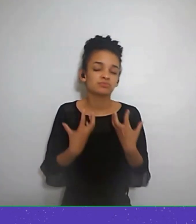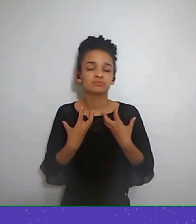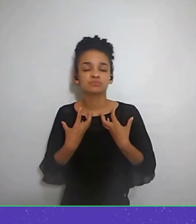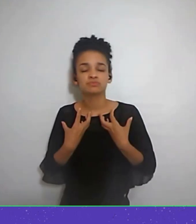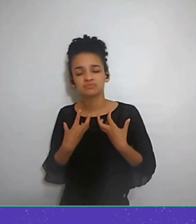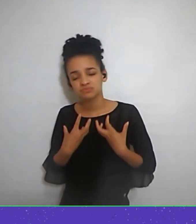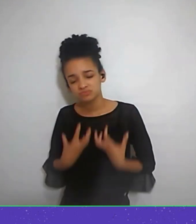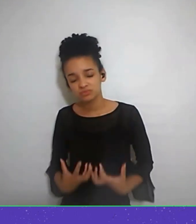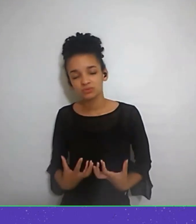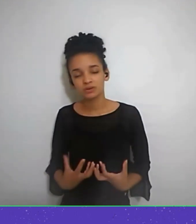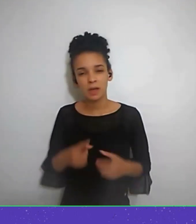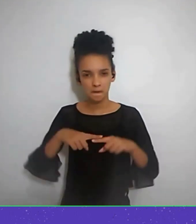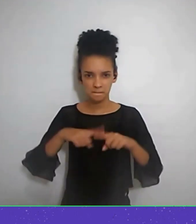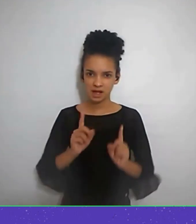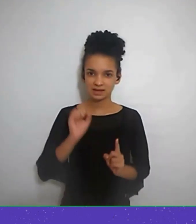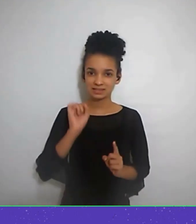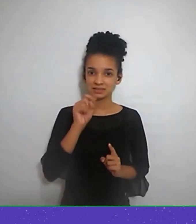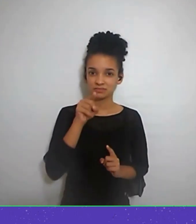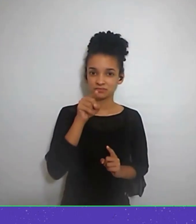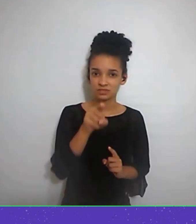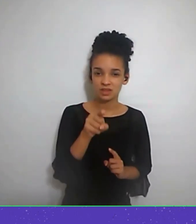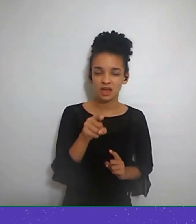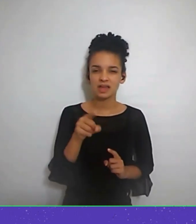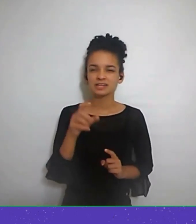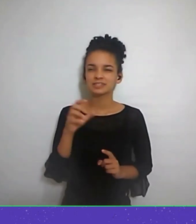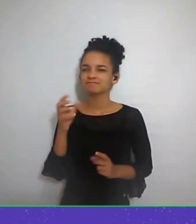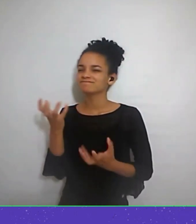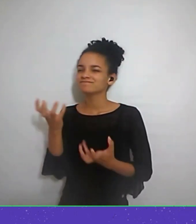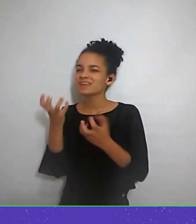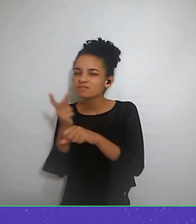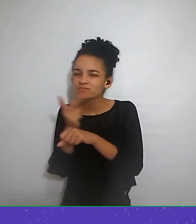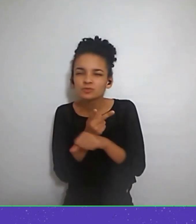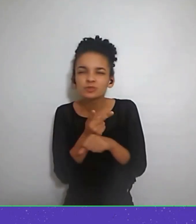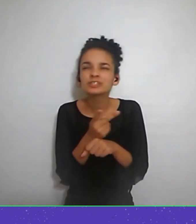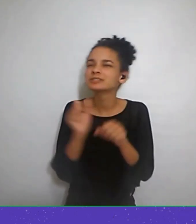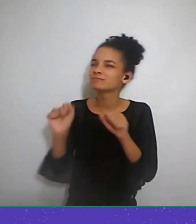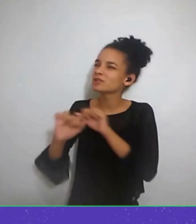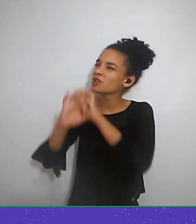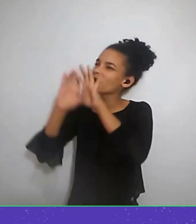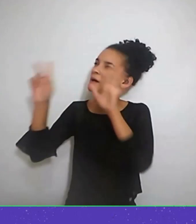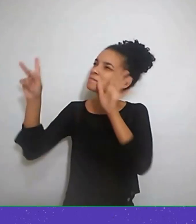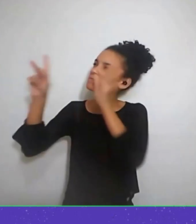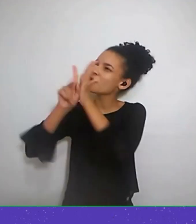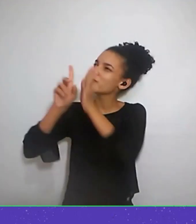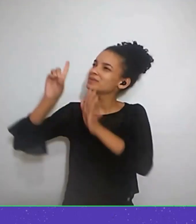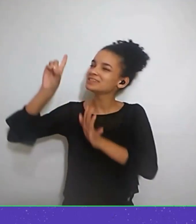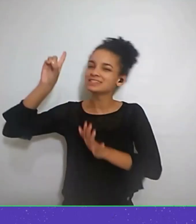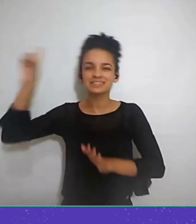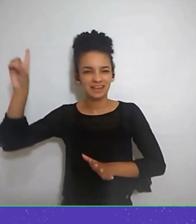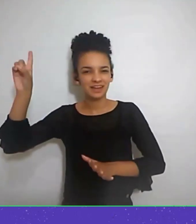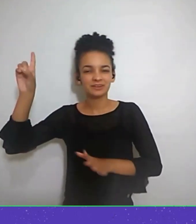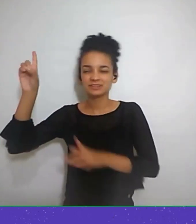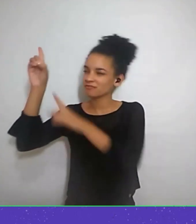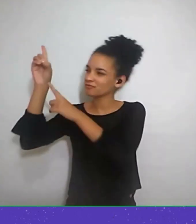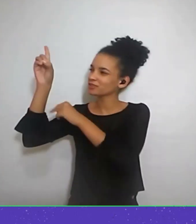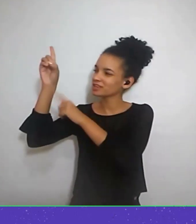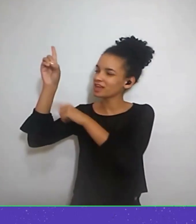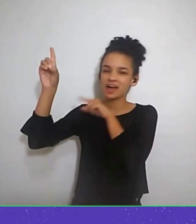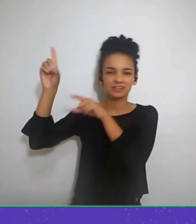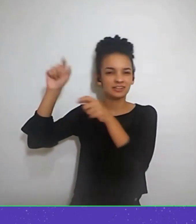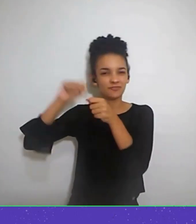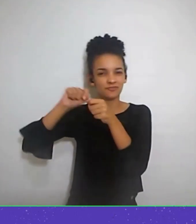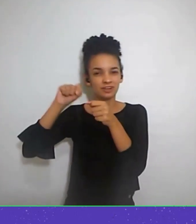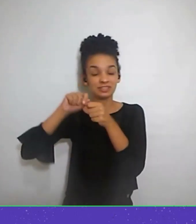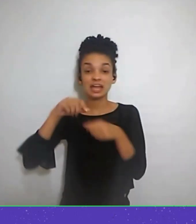própria glória, mas você procura a glória daquele que te enviou e faz a vontade dele, você trabalha no descanso, porque ele